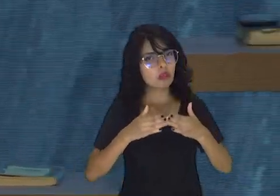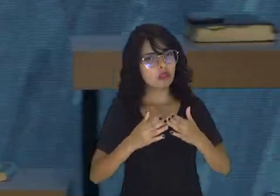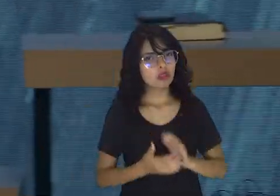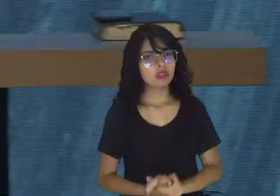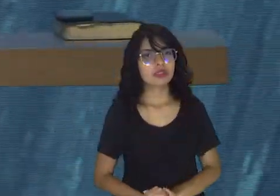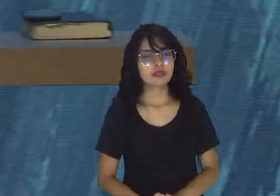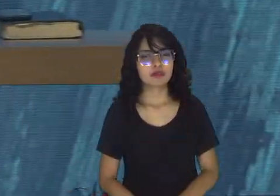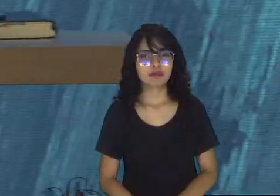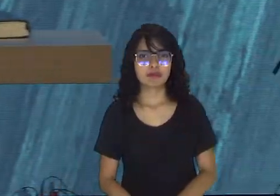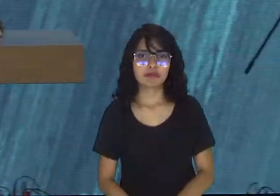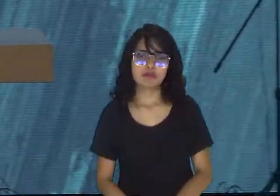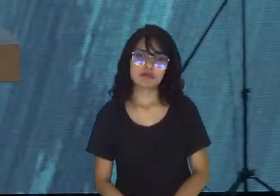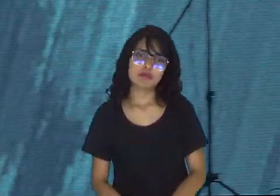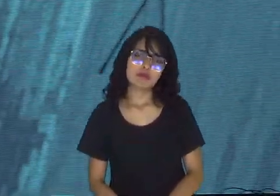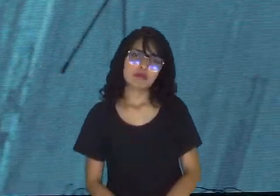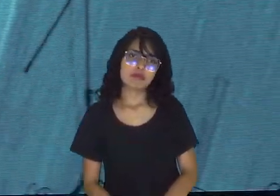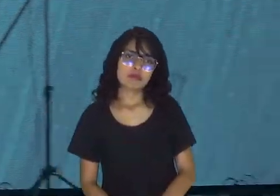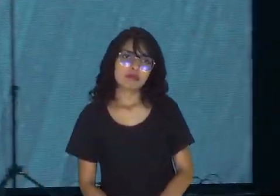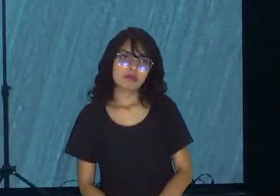aqui.